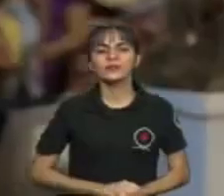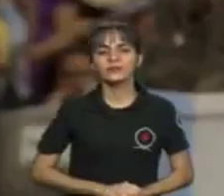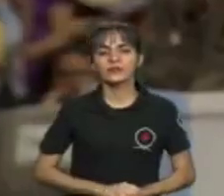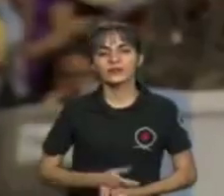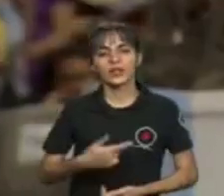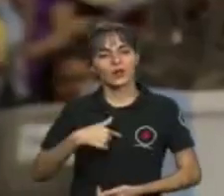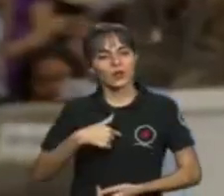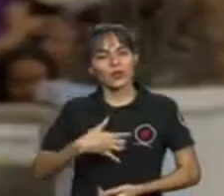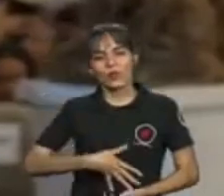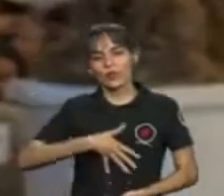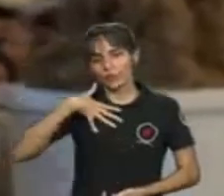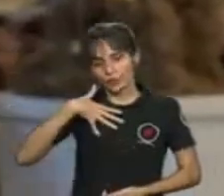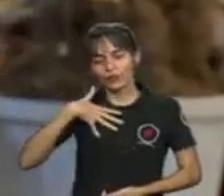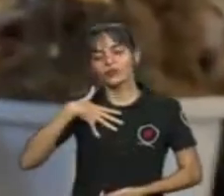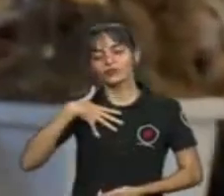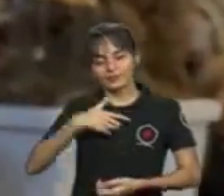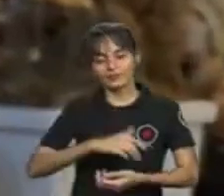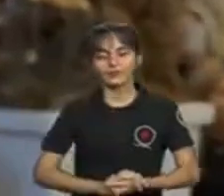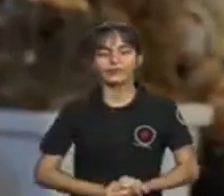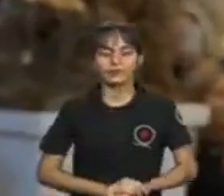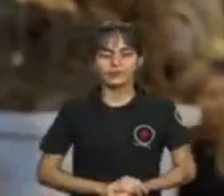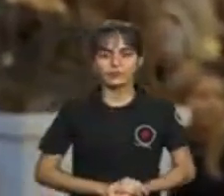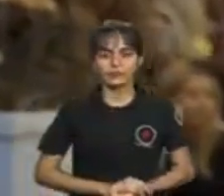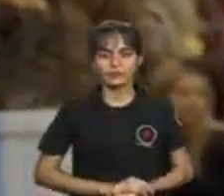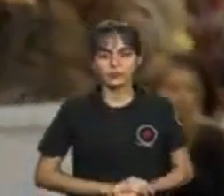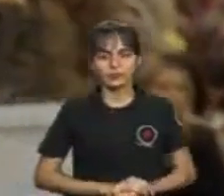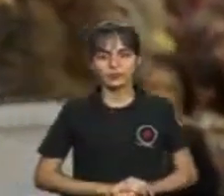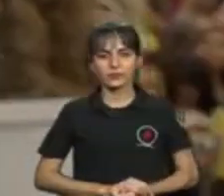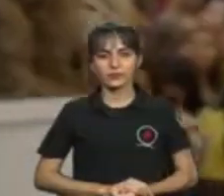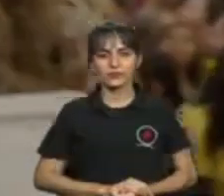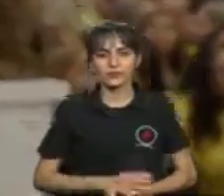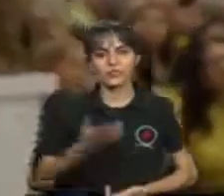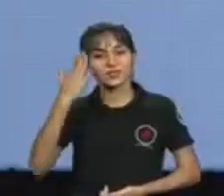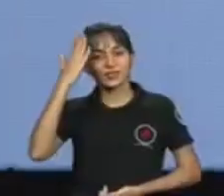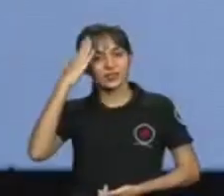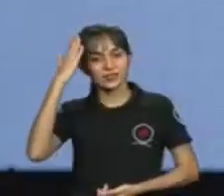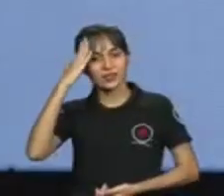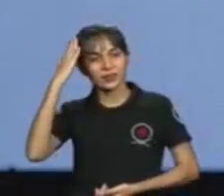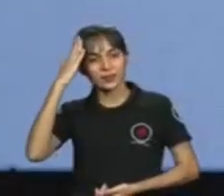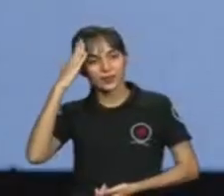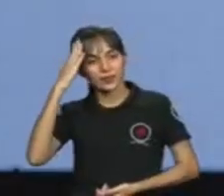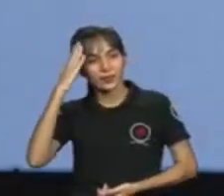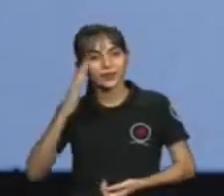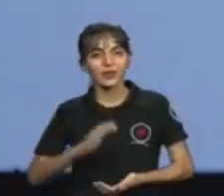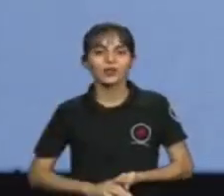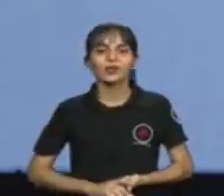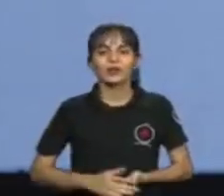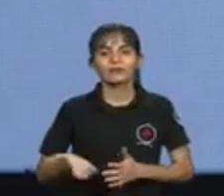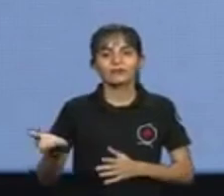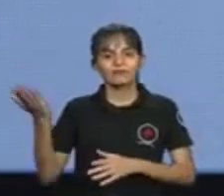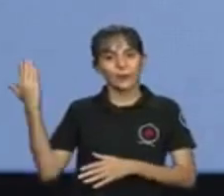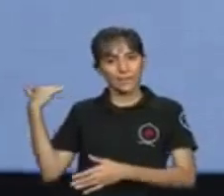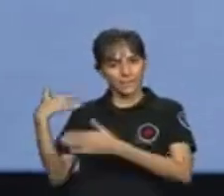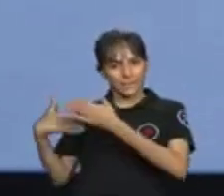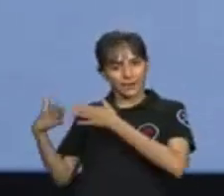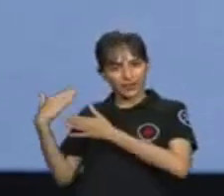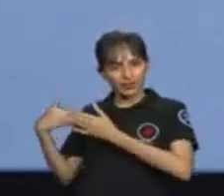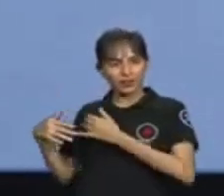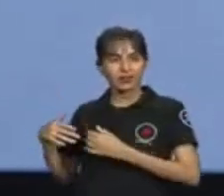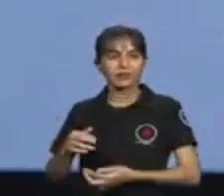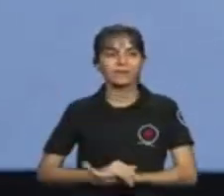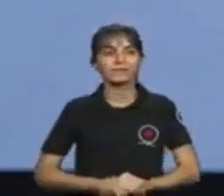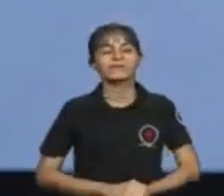pastora, muito orgulho de saber de onde eu vim e